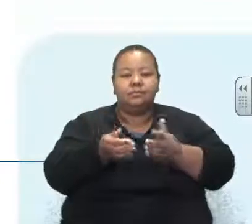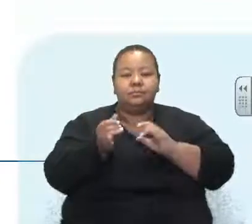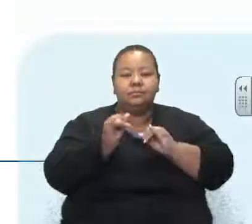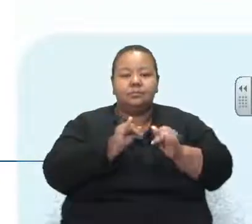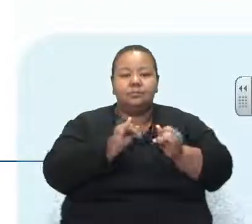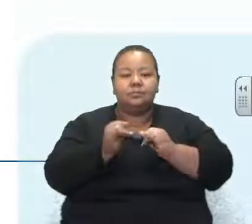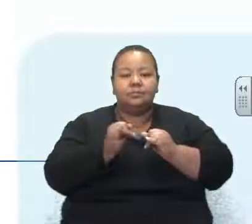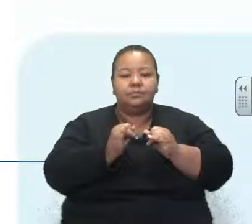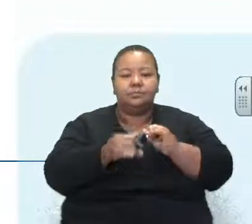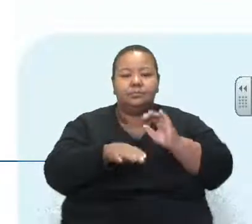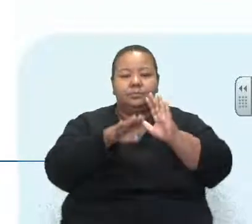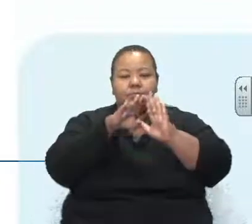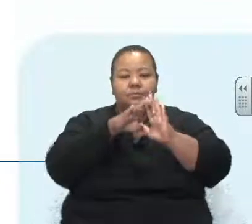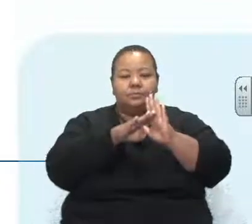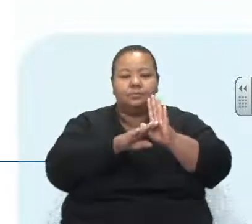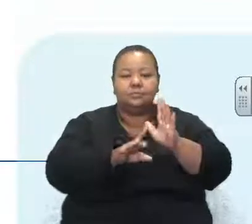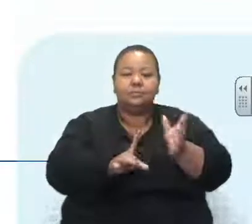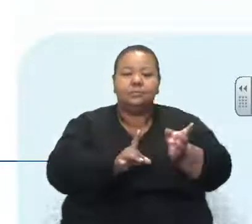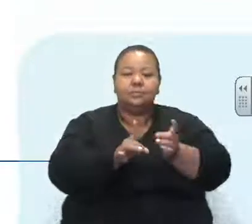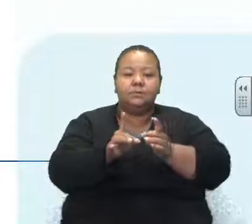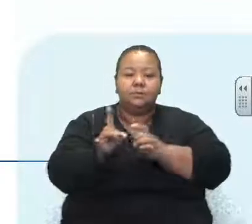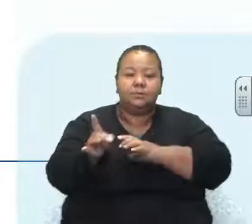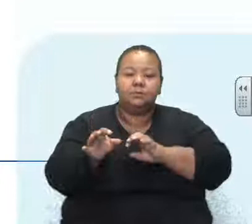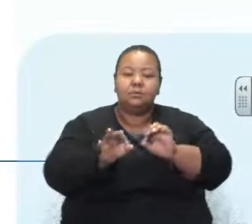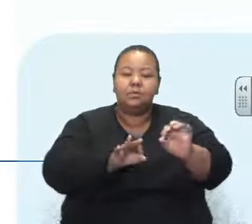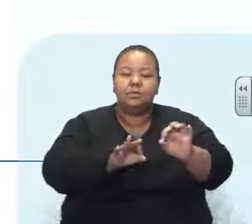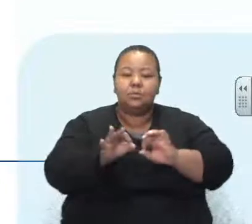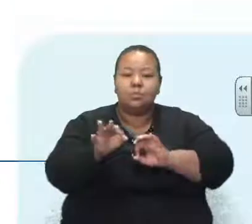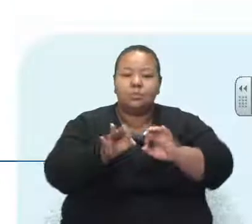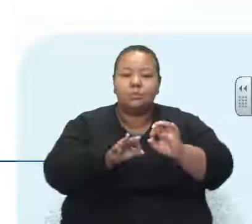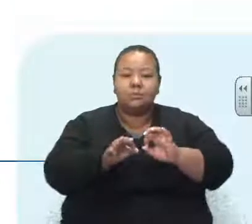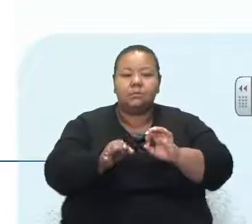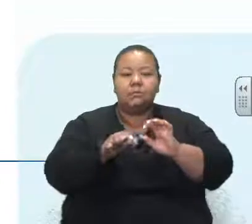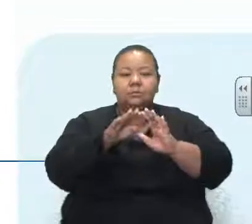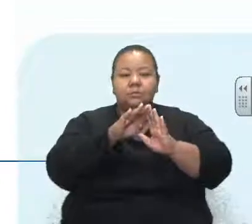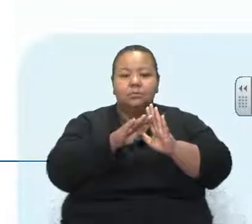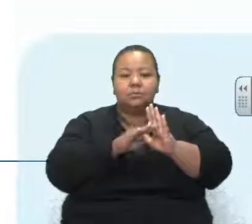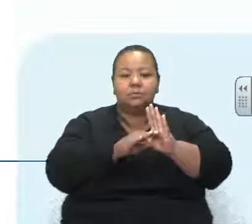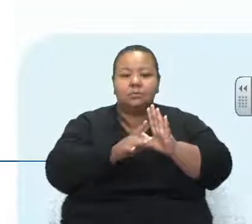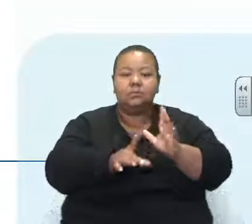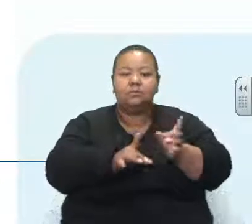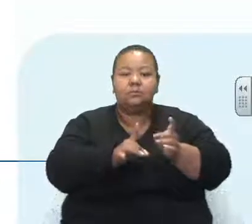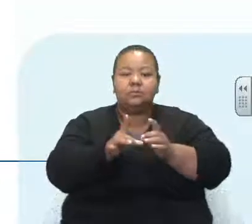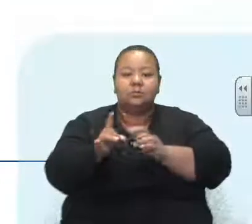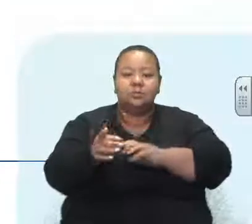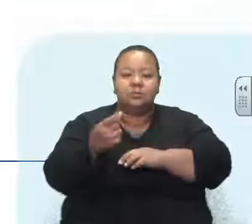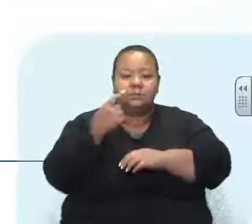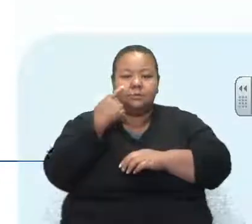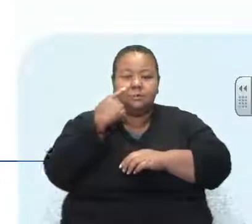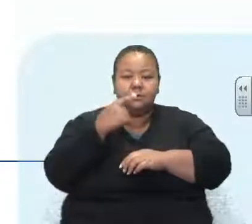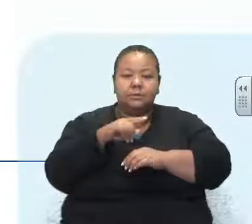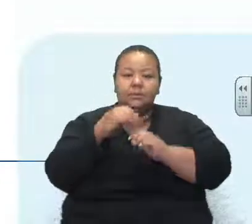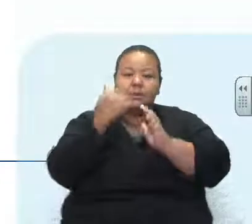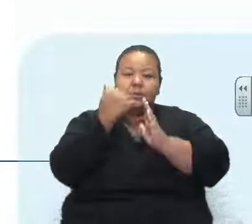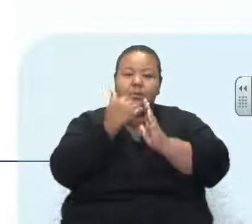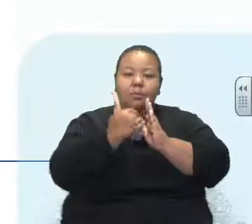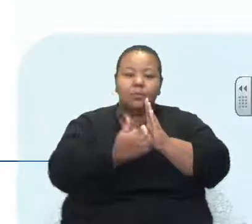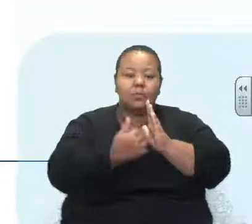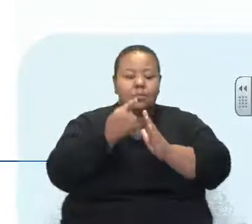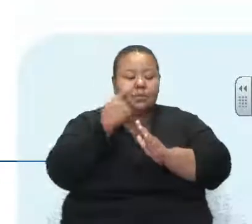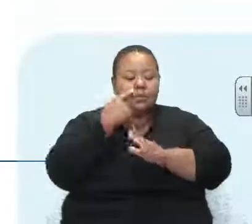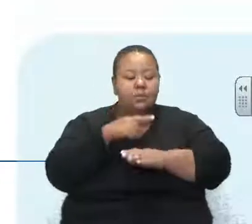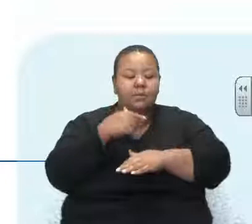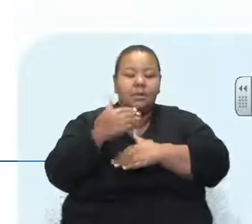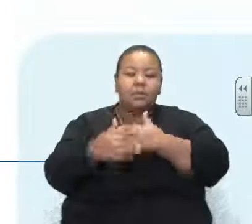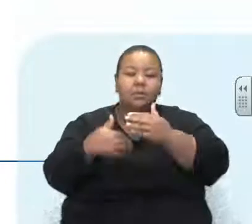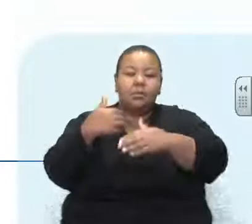informações para um plano de venda, tem que ter um planejamento, um plano de ações para vendas, e tem que definir também critérios para medir o